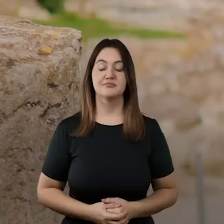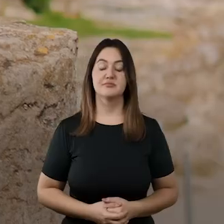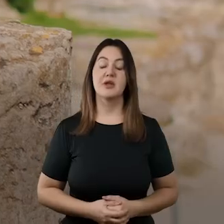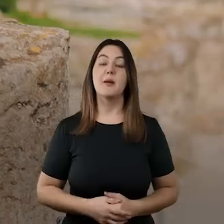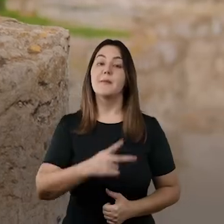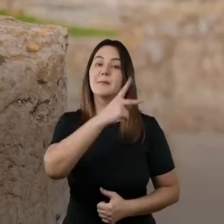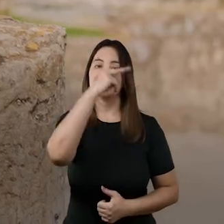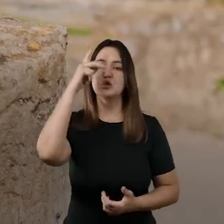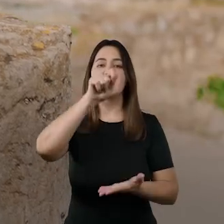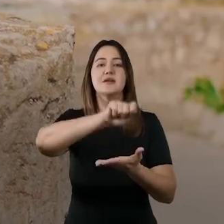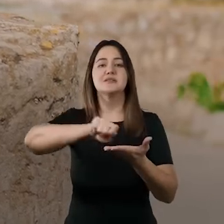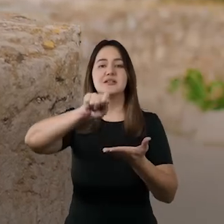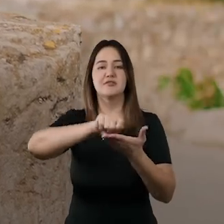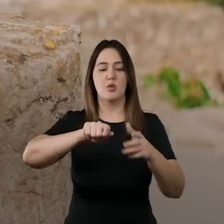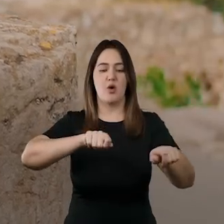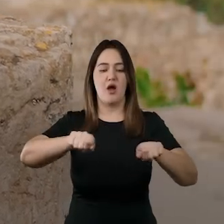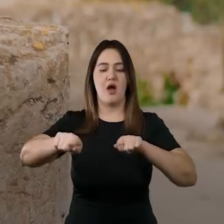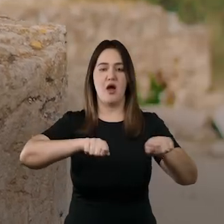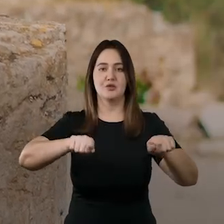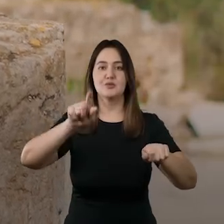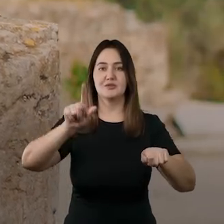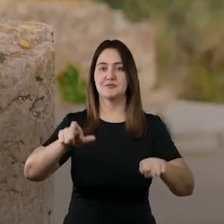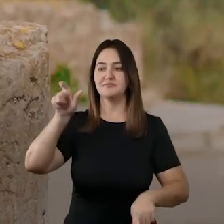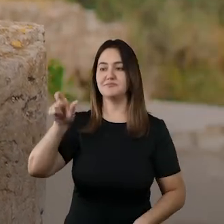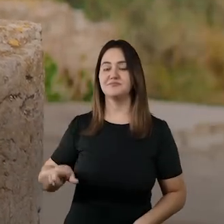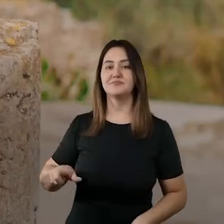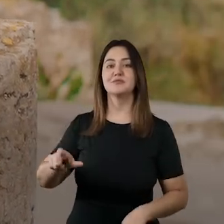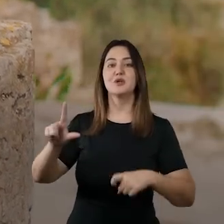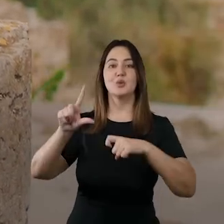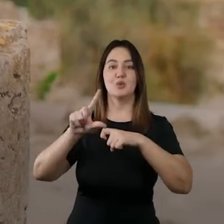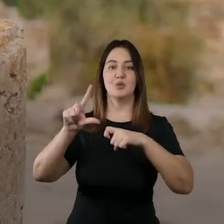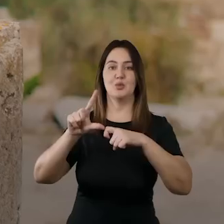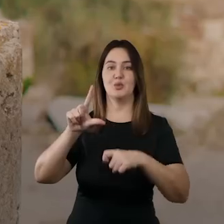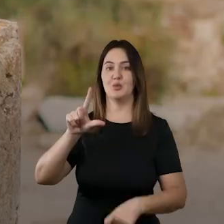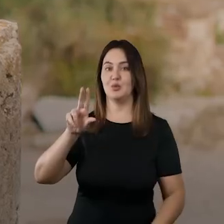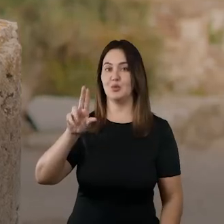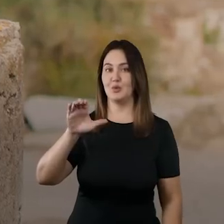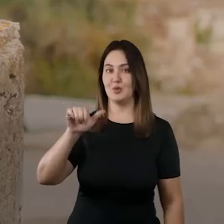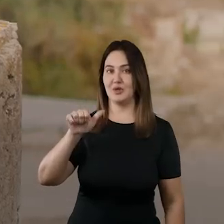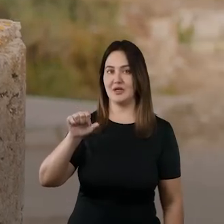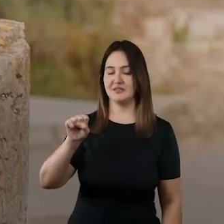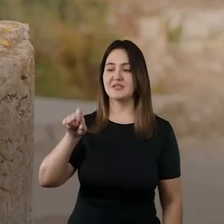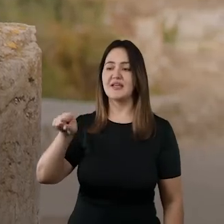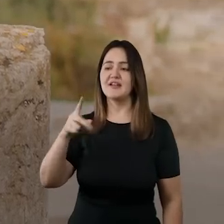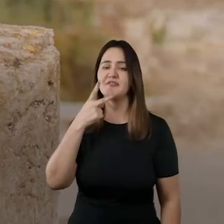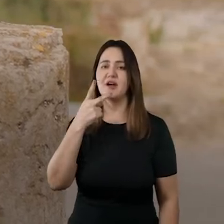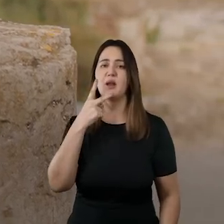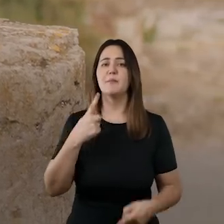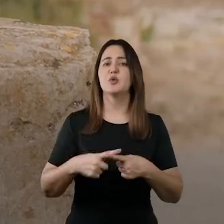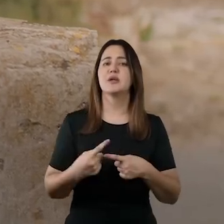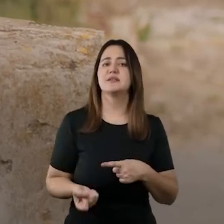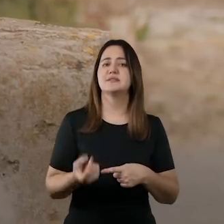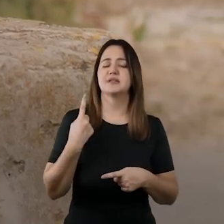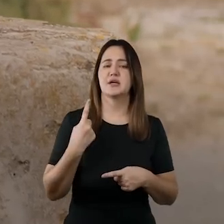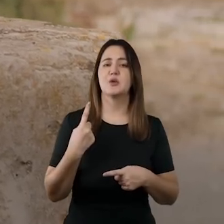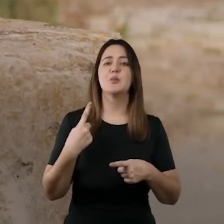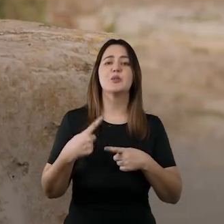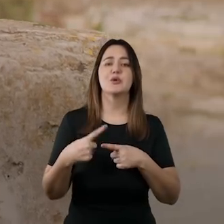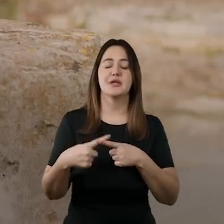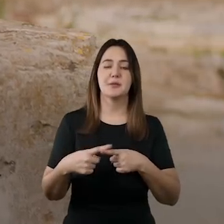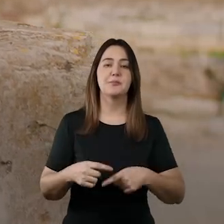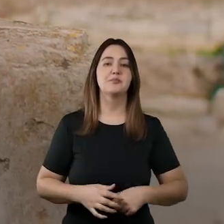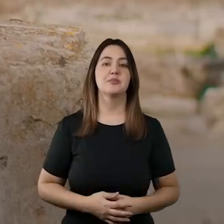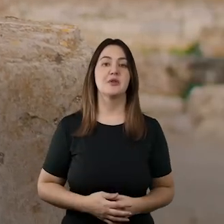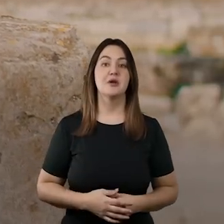livro de Atos, porque pregava deuses estranhos, era perigosa. Eu vou dizer a você por quê. Porque séculos antes